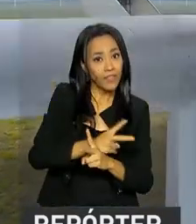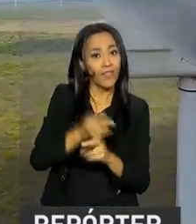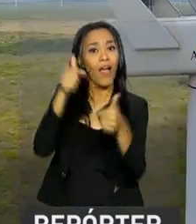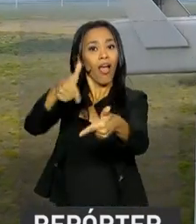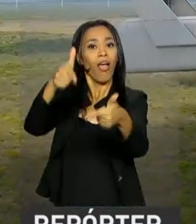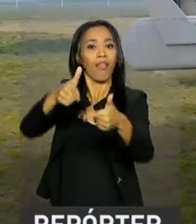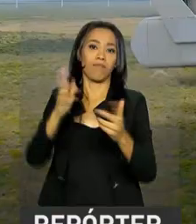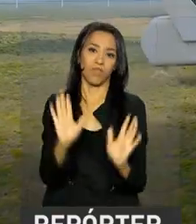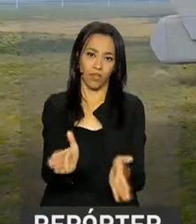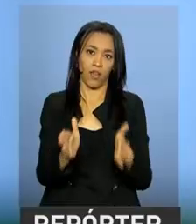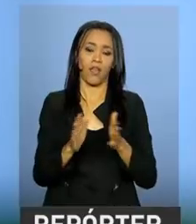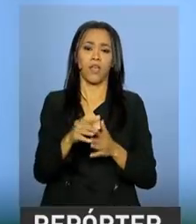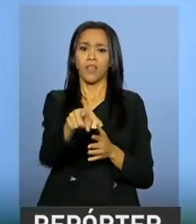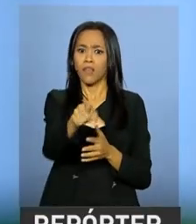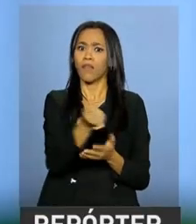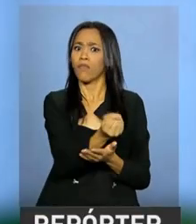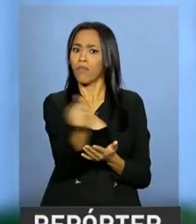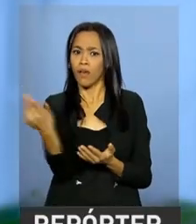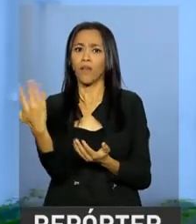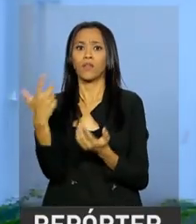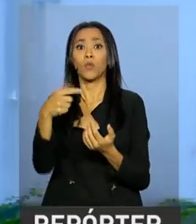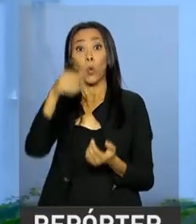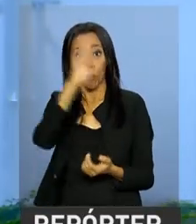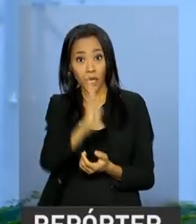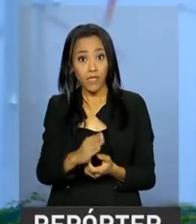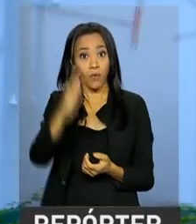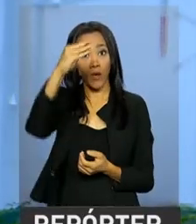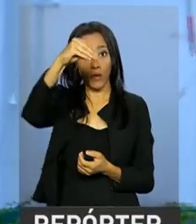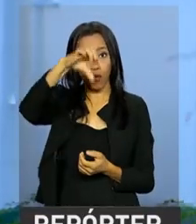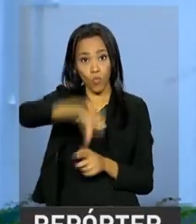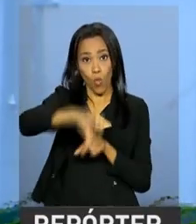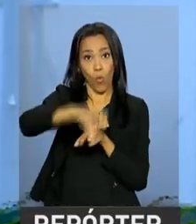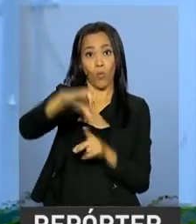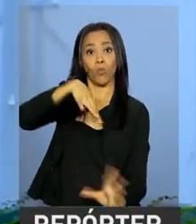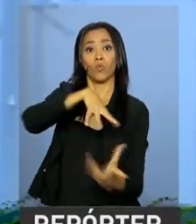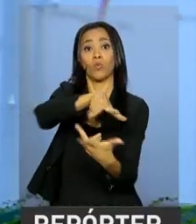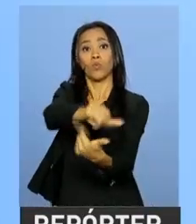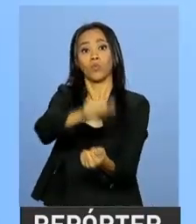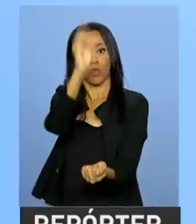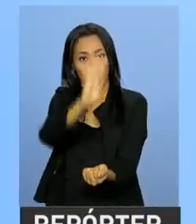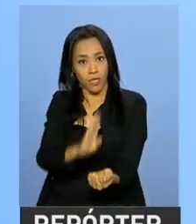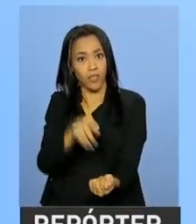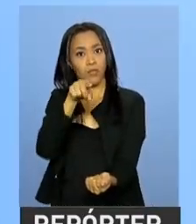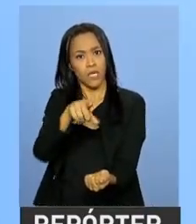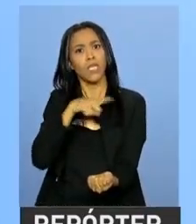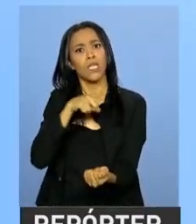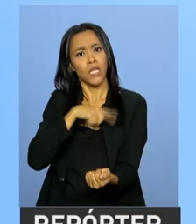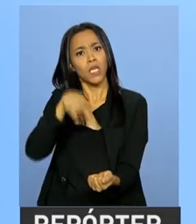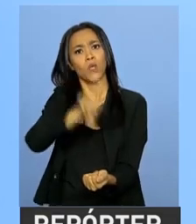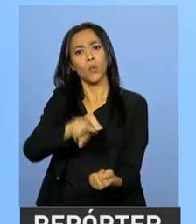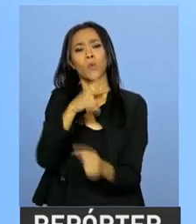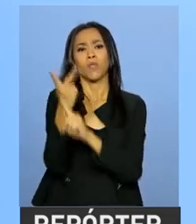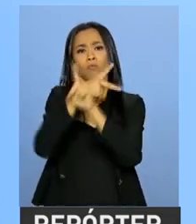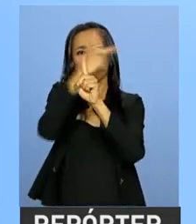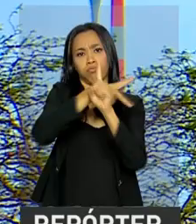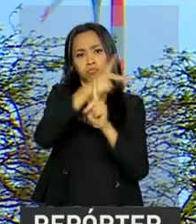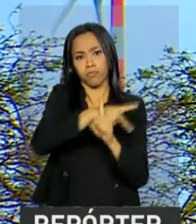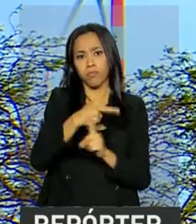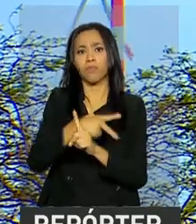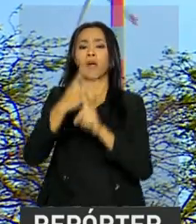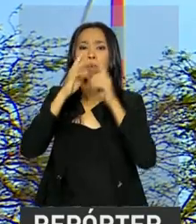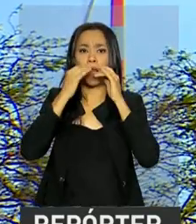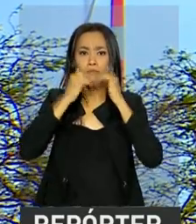torres de energia eólica. O Brasil já é o nono país do mundo em capacidade instalada de produção de energia a partir do vento.